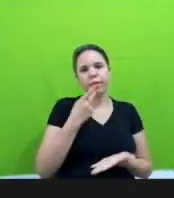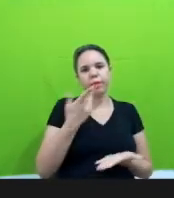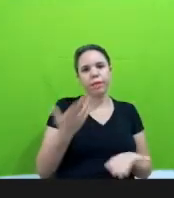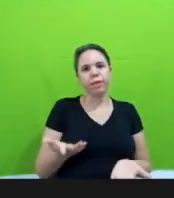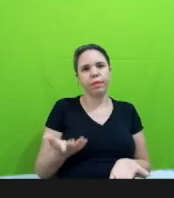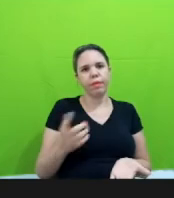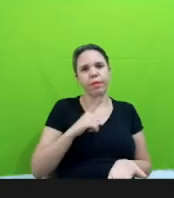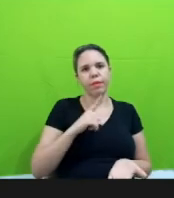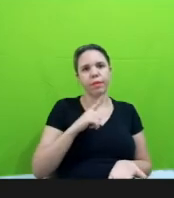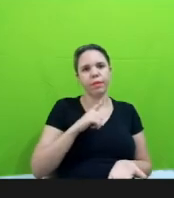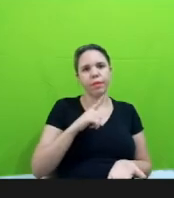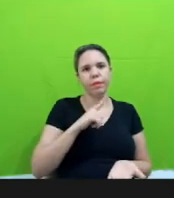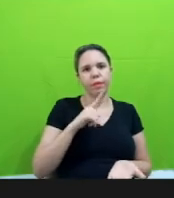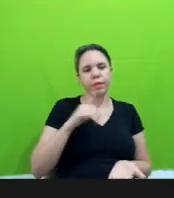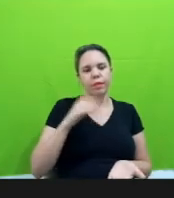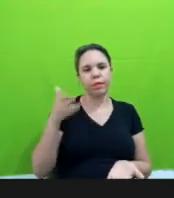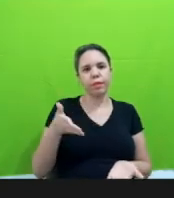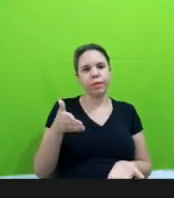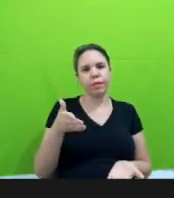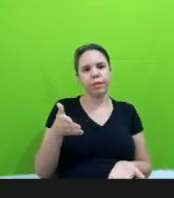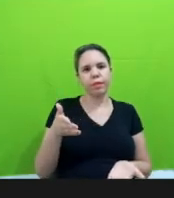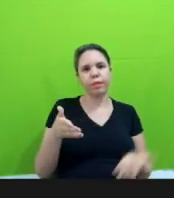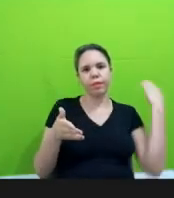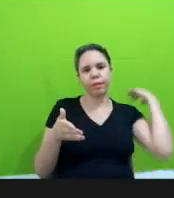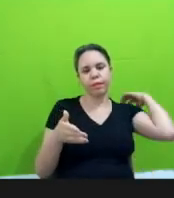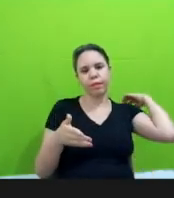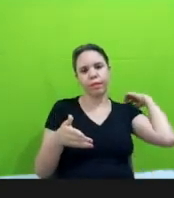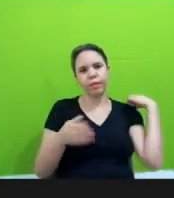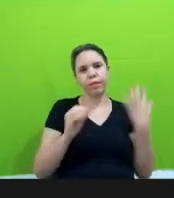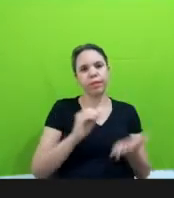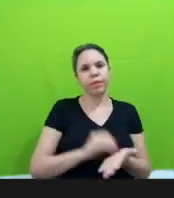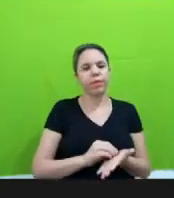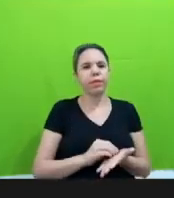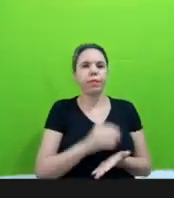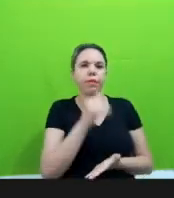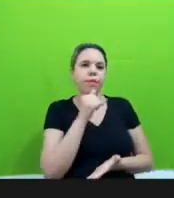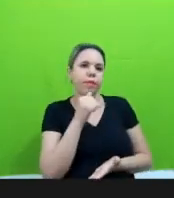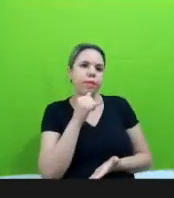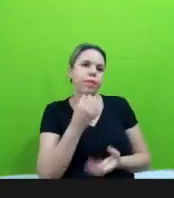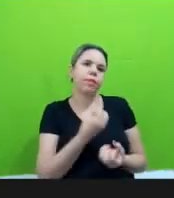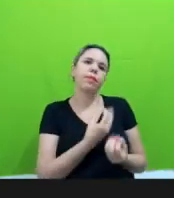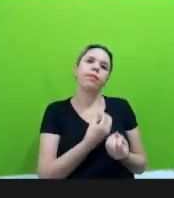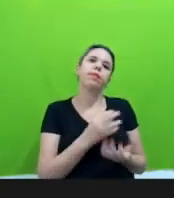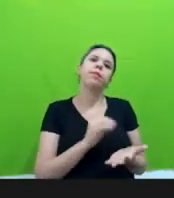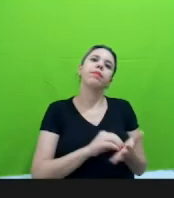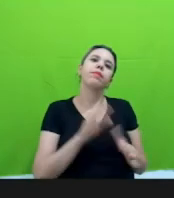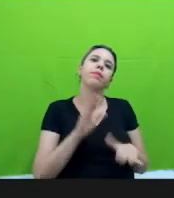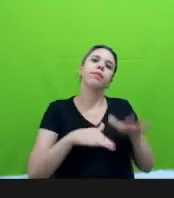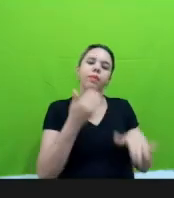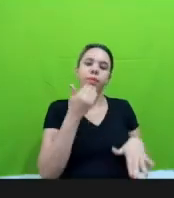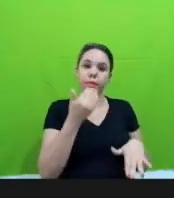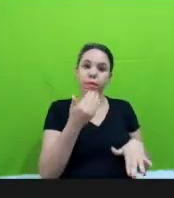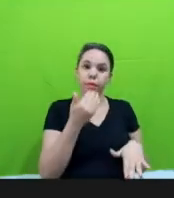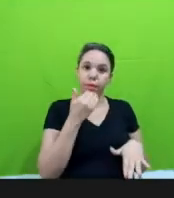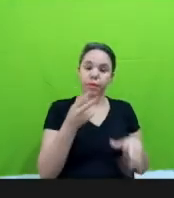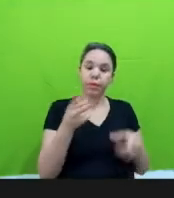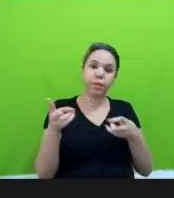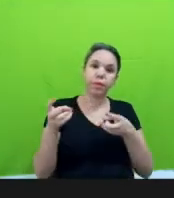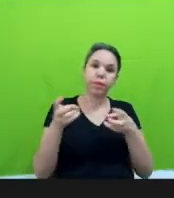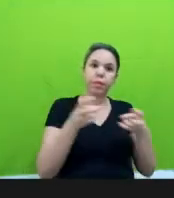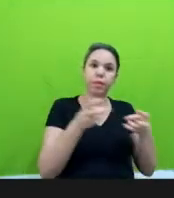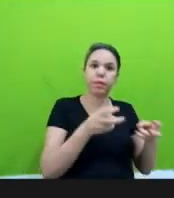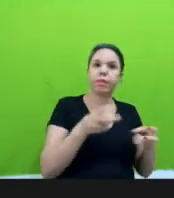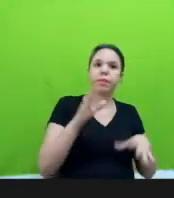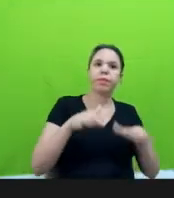tem ainda uma carência de pedidos dessa informação, e conforme a gente vai fazendo pedidos, a gente percebe que